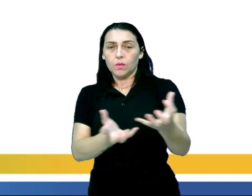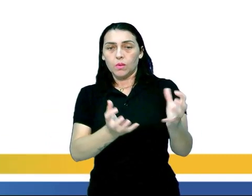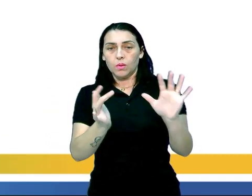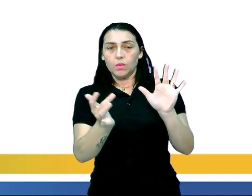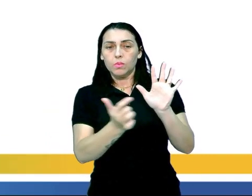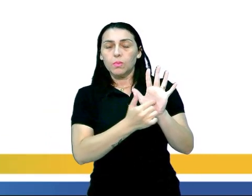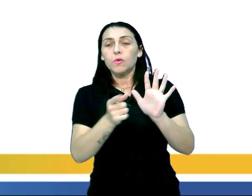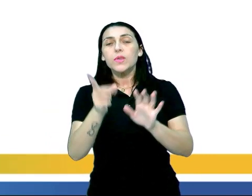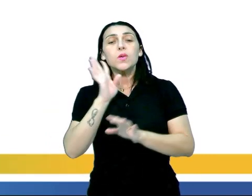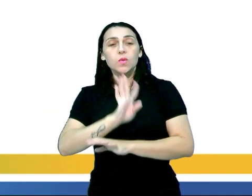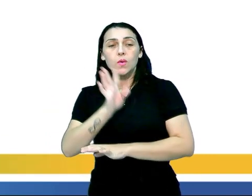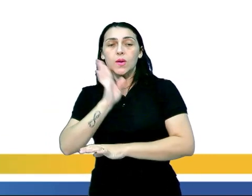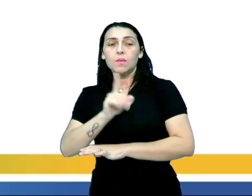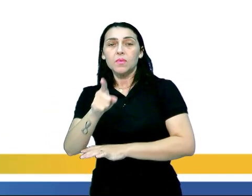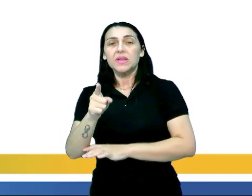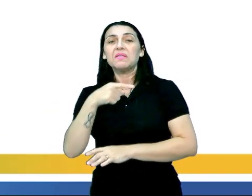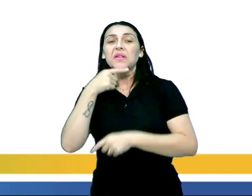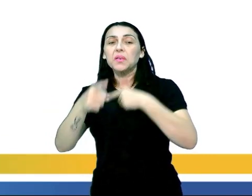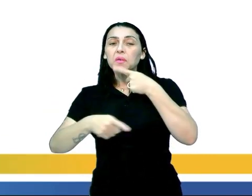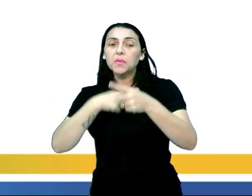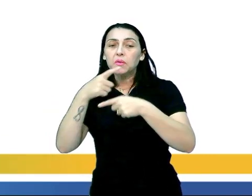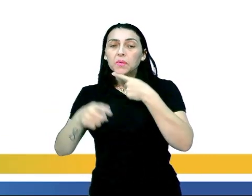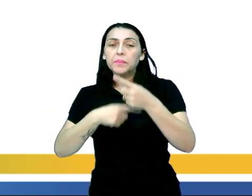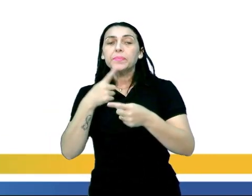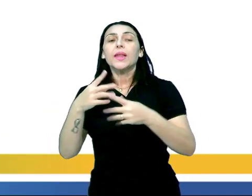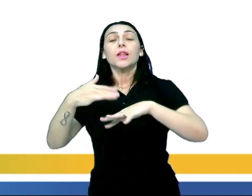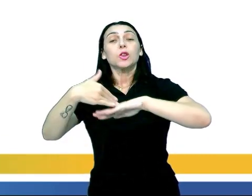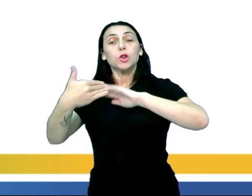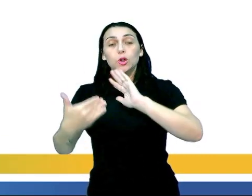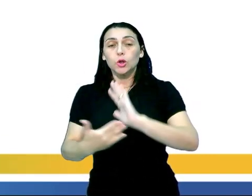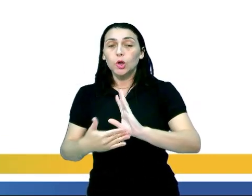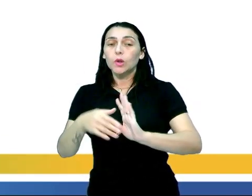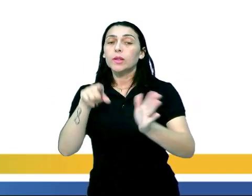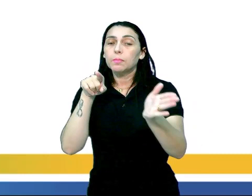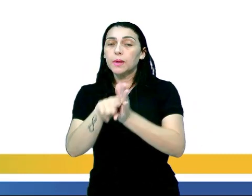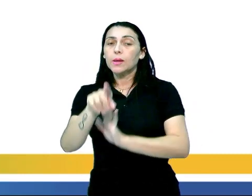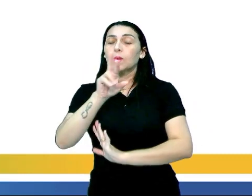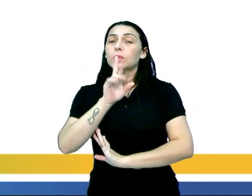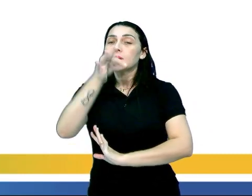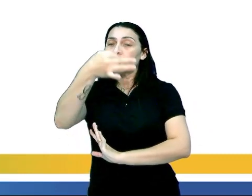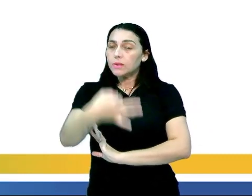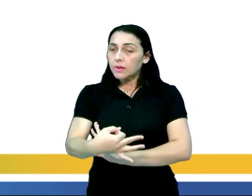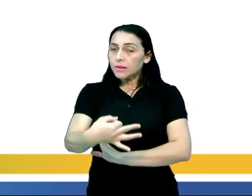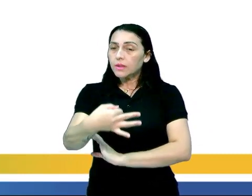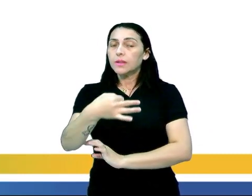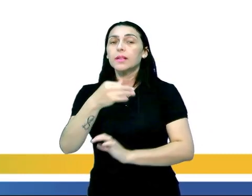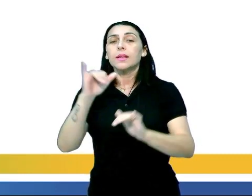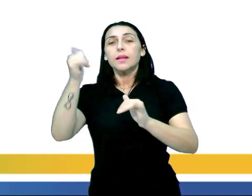sou legal, para vocês não ficarem aí confusos, mas de forma geral era só analisar as